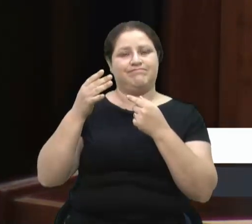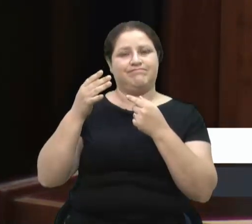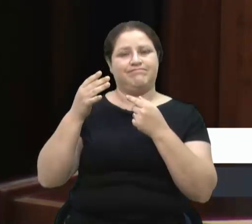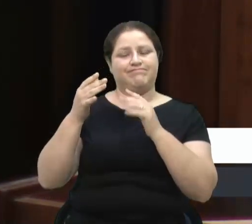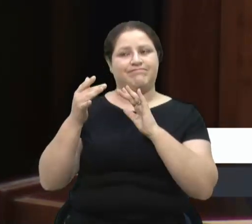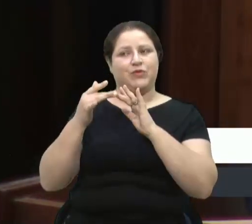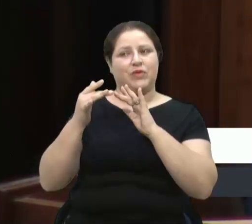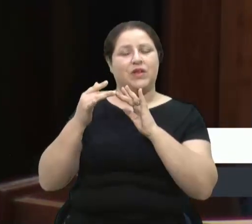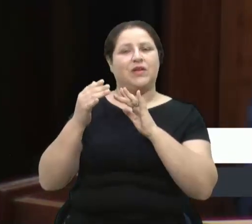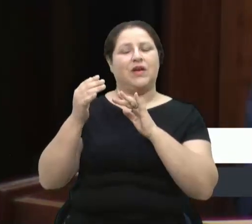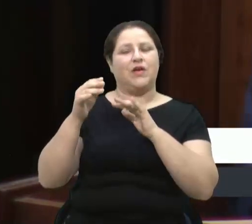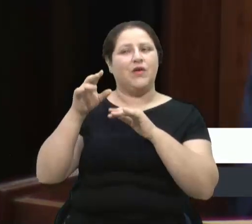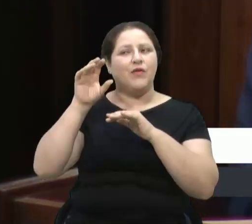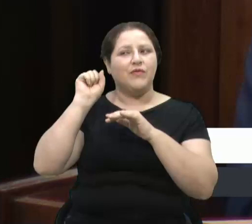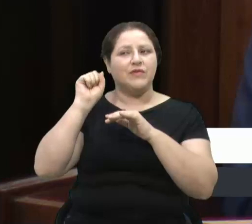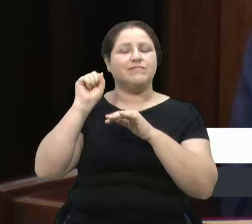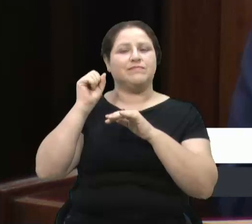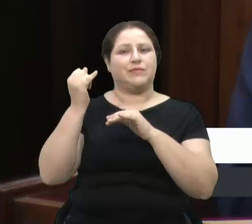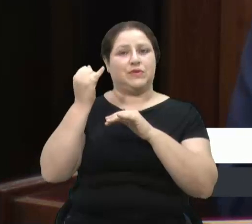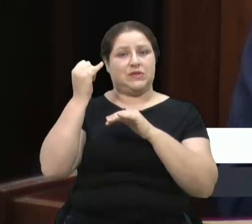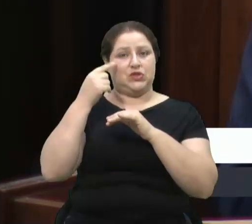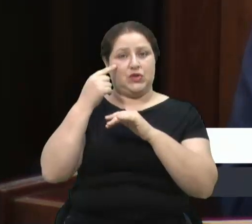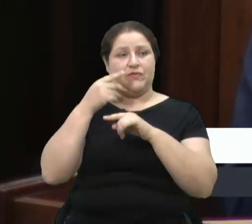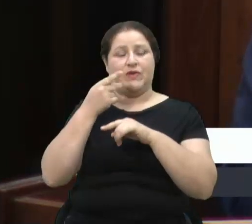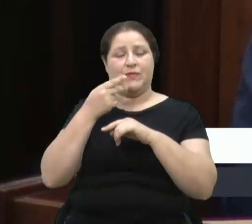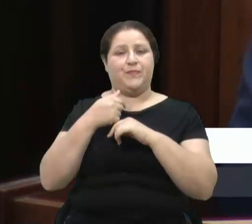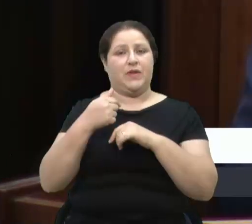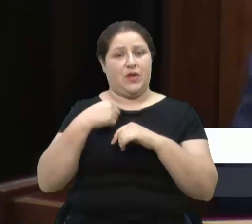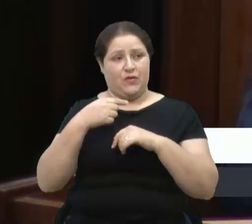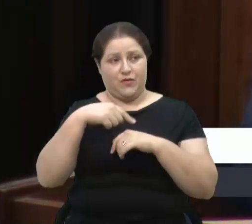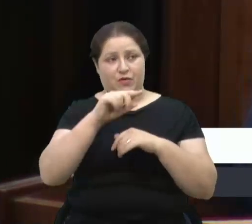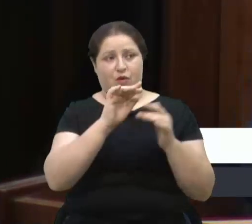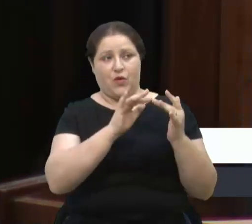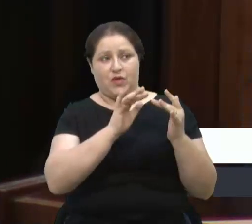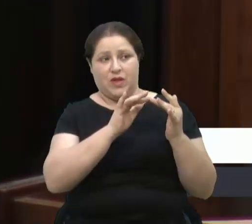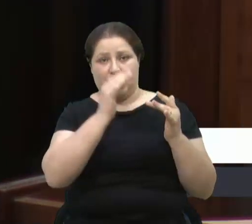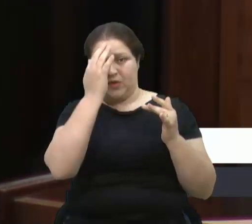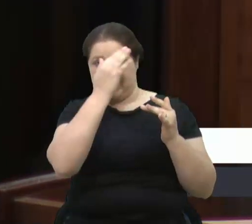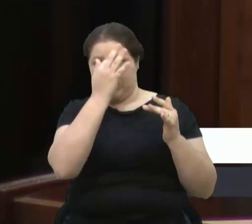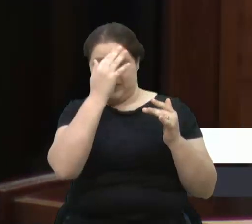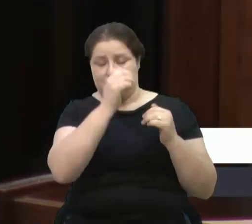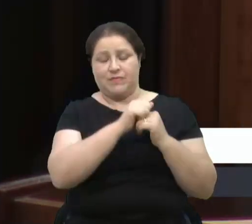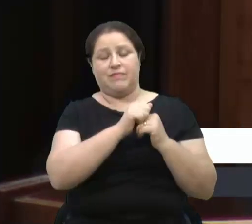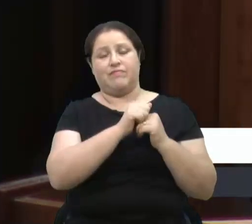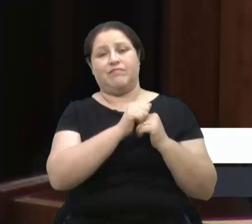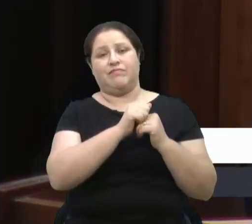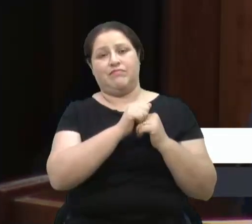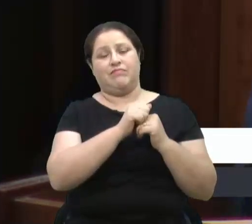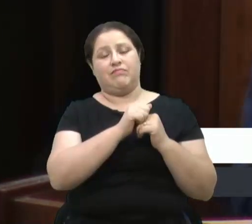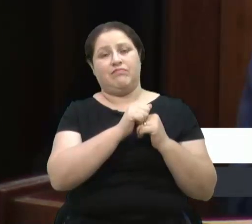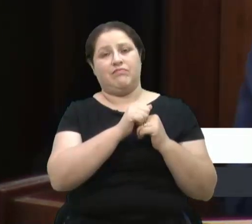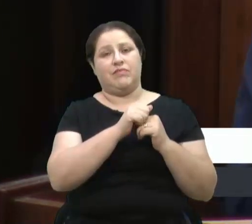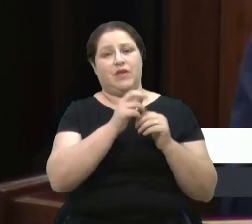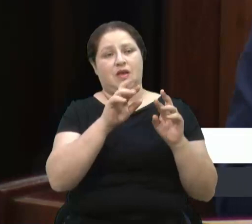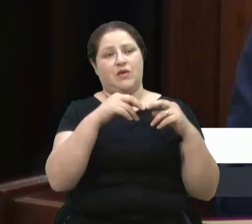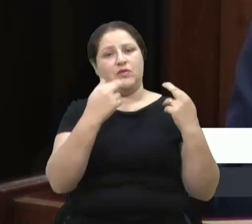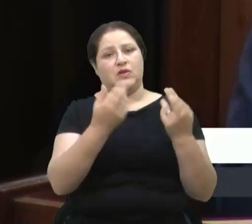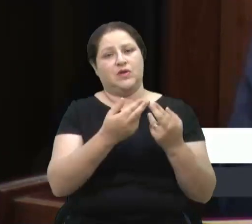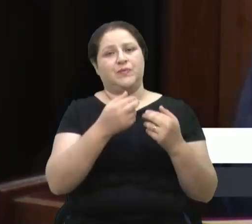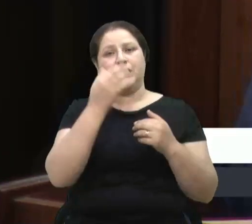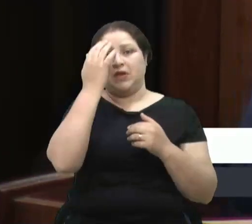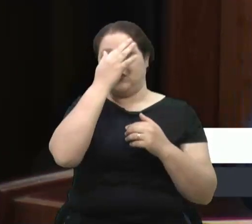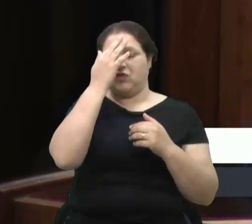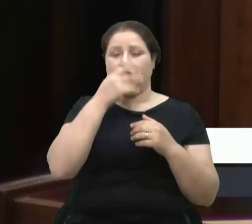adilon em Caxias do Sul numa reunião e o prefeito adilol falou da escola com um orgulho uma